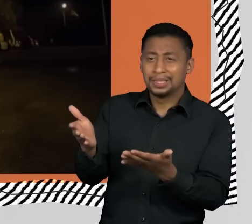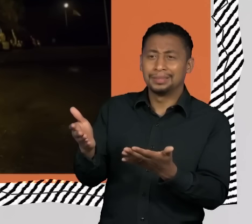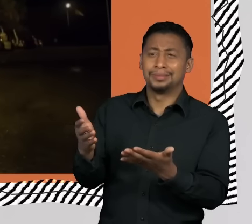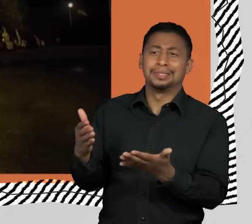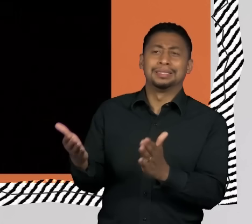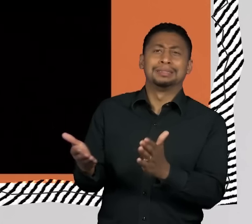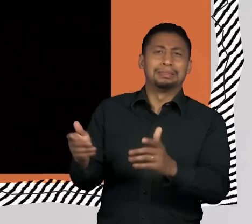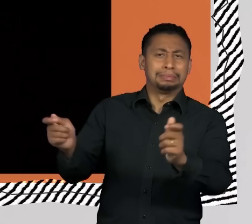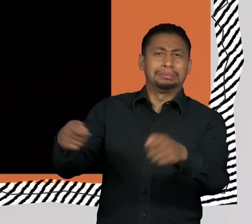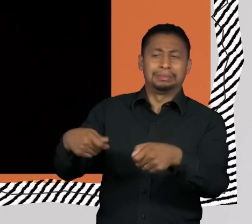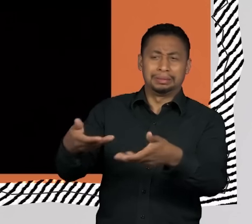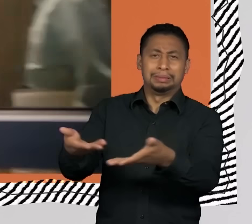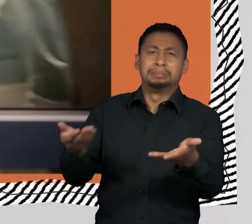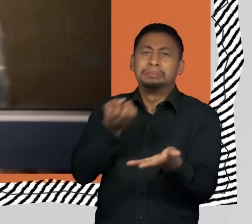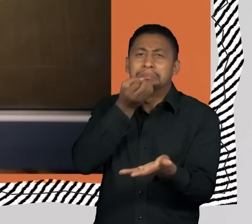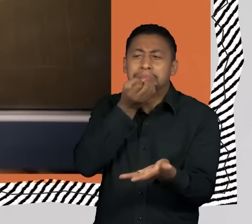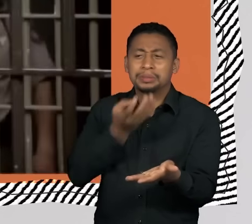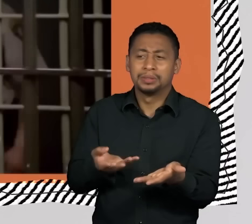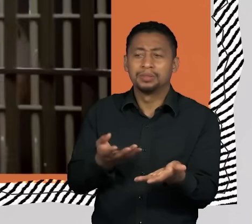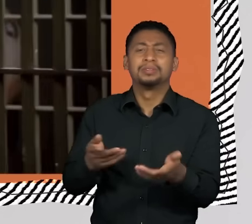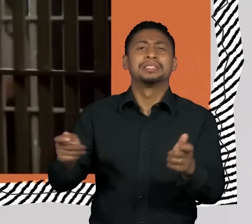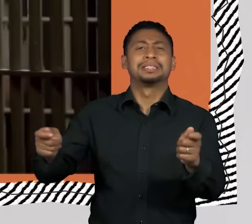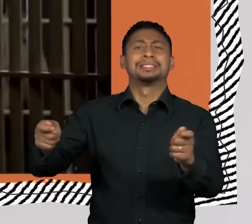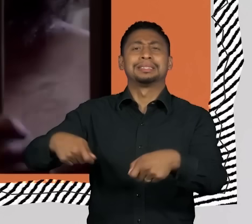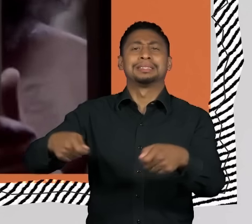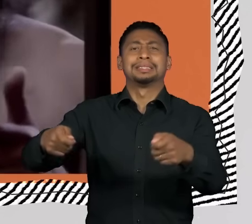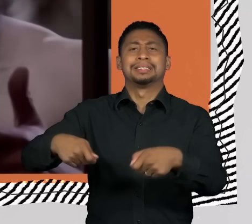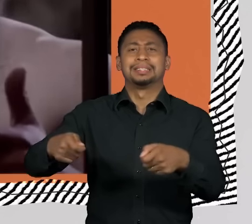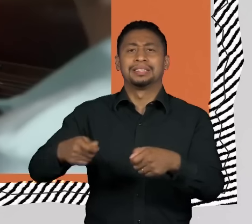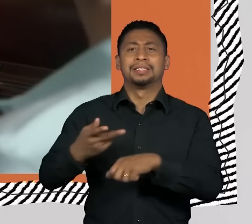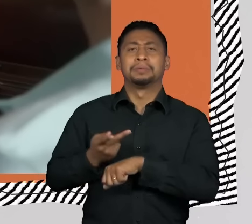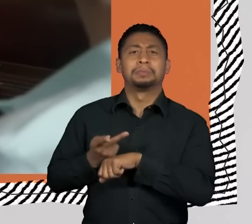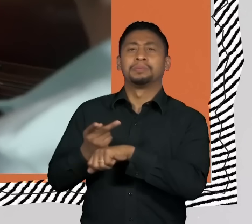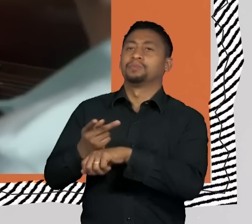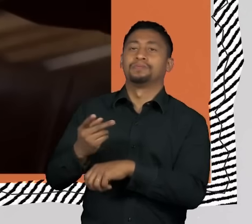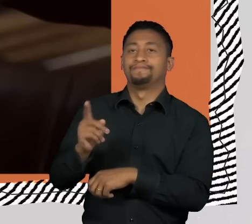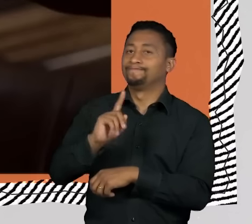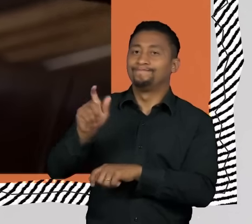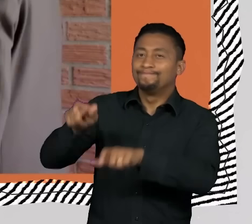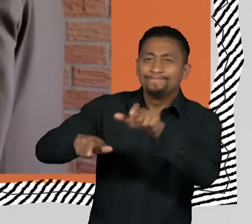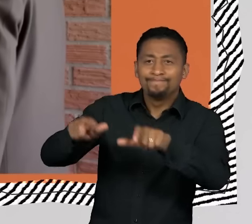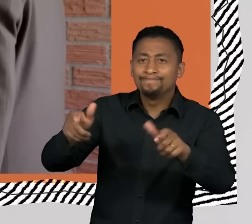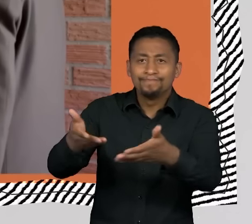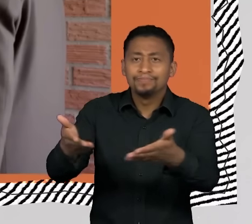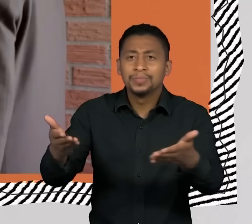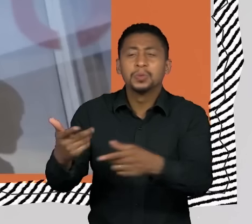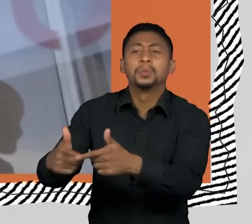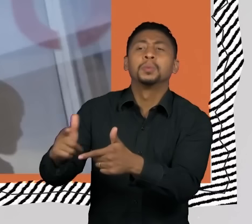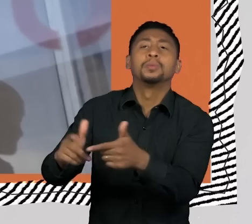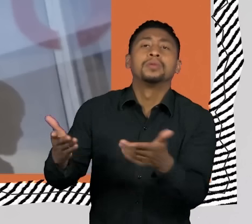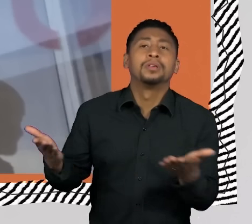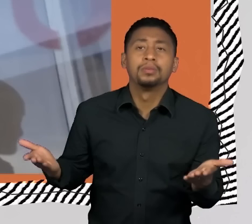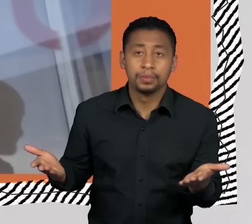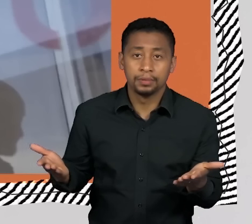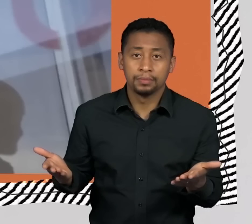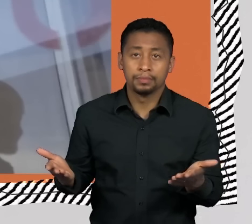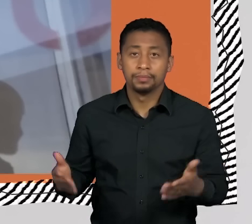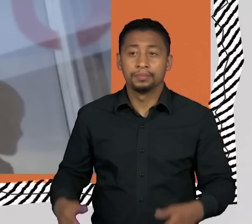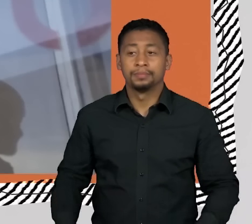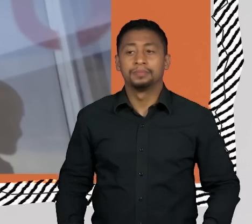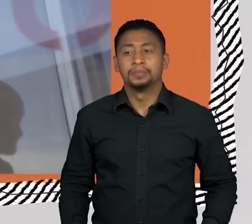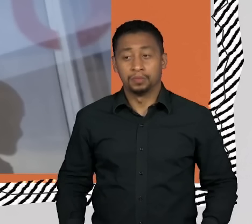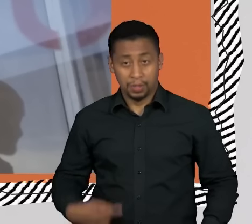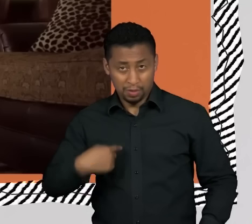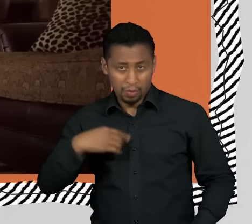on out, I'm gonna play by the rules. I don't go looking for guilty people to represent. Who needs that aggravation? Thank you for restoring my faith